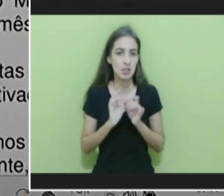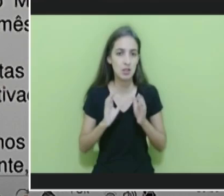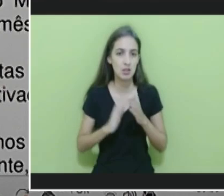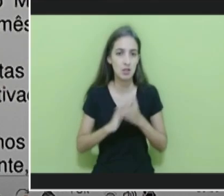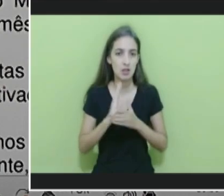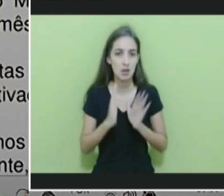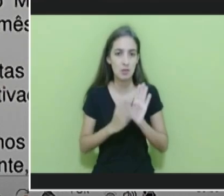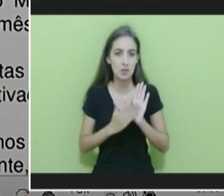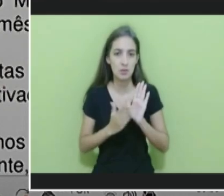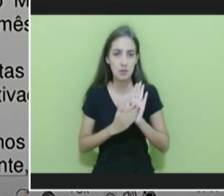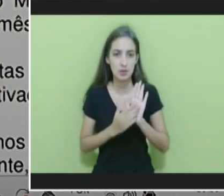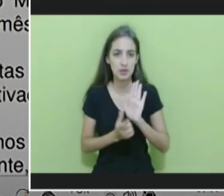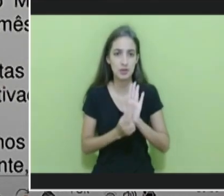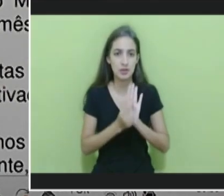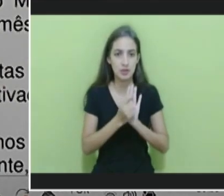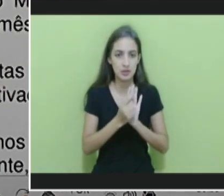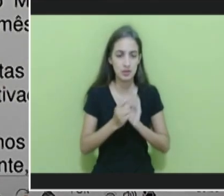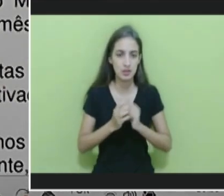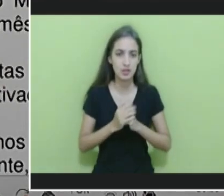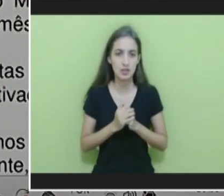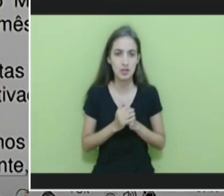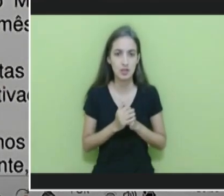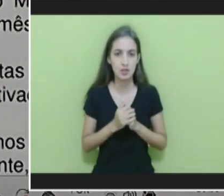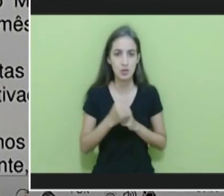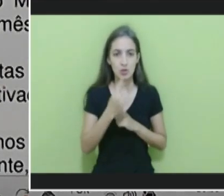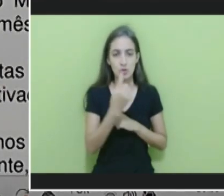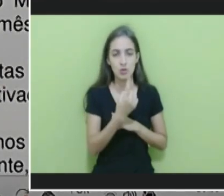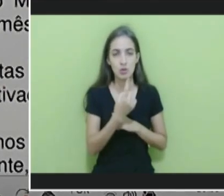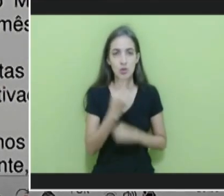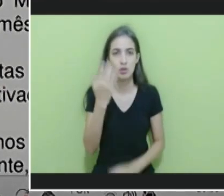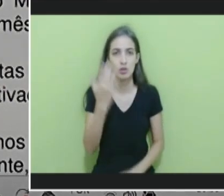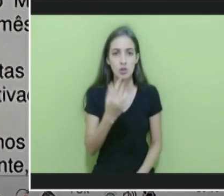de 1/12 ao mês,